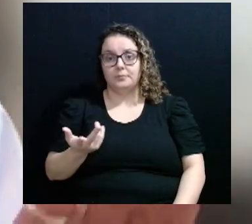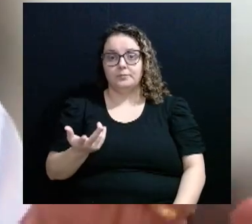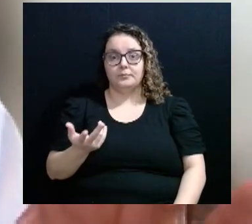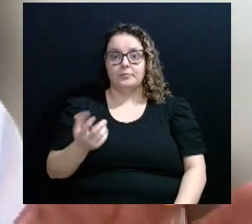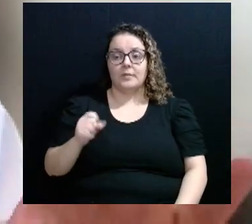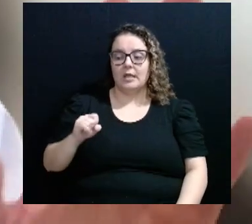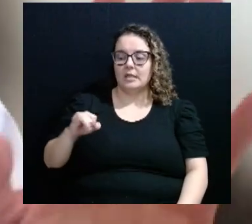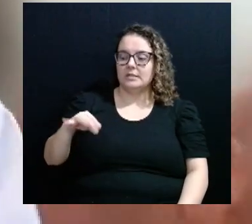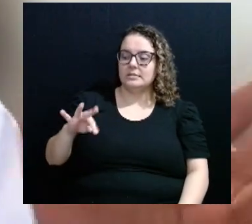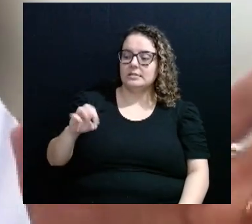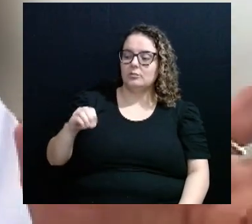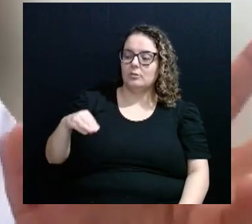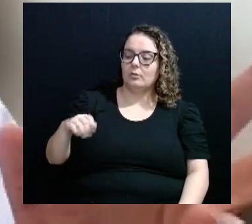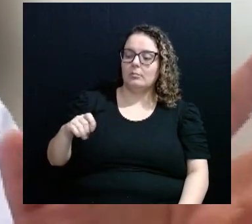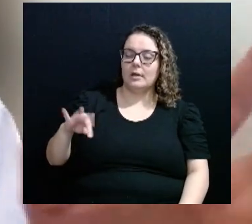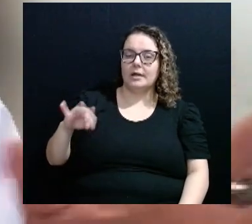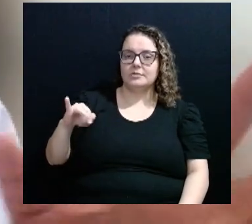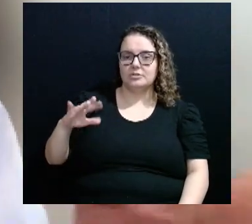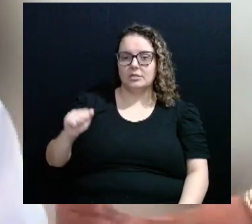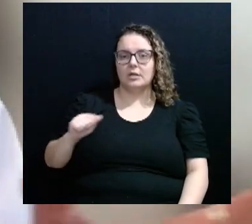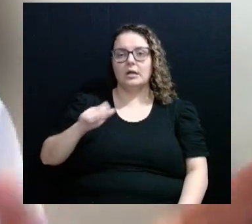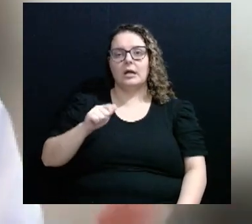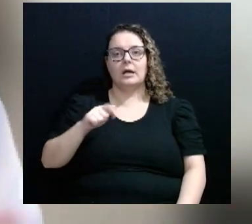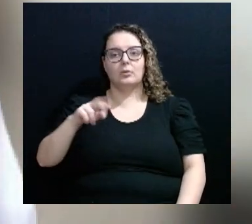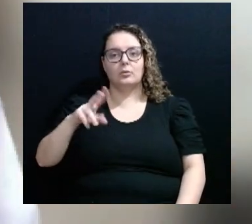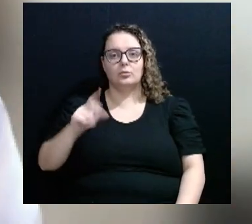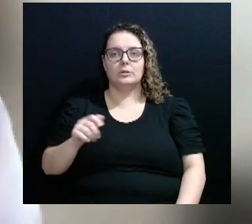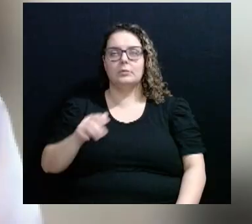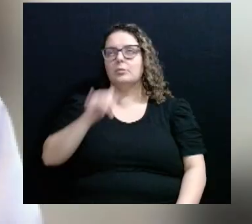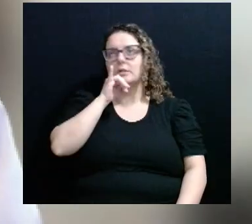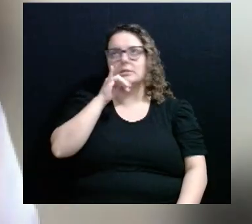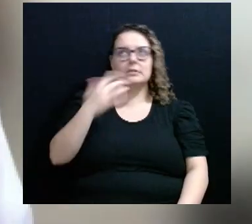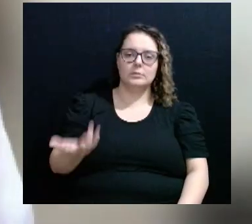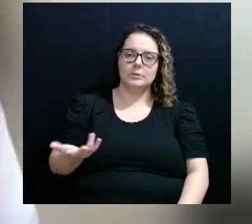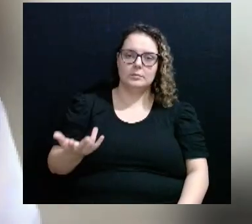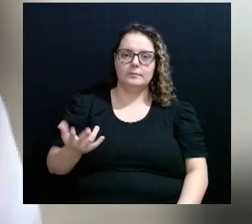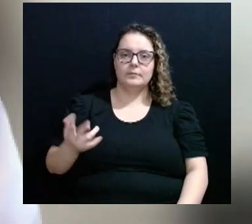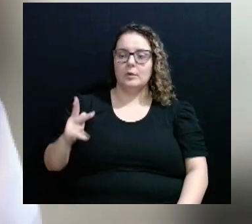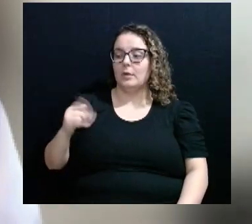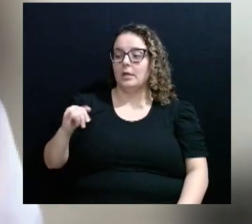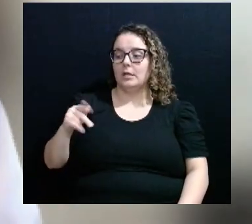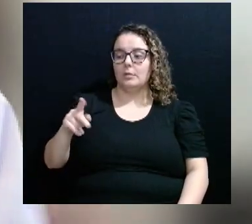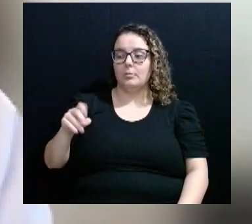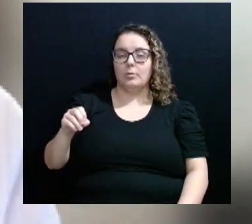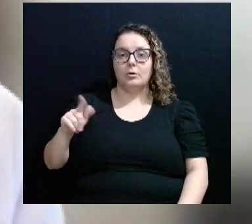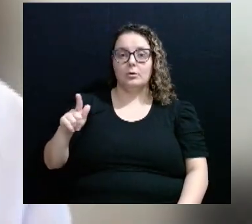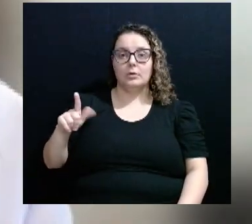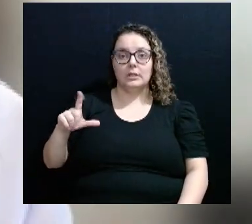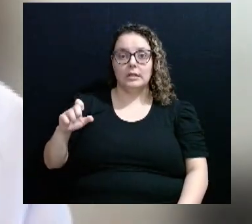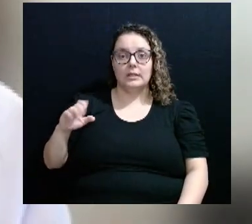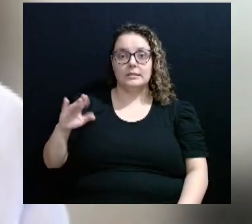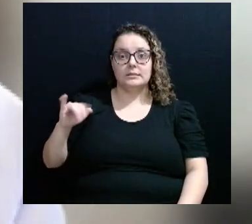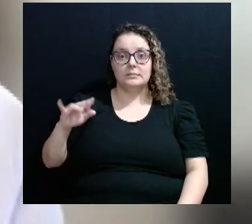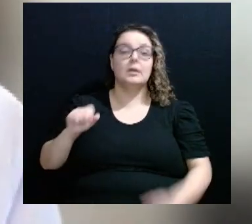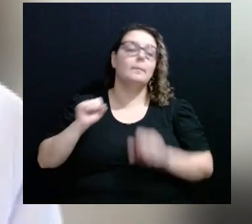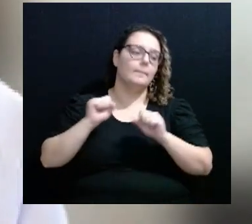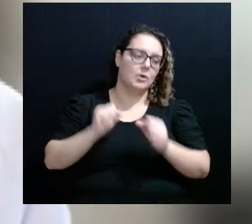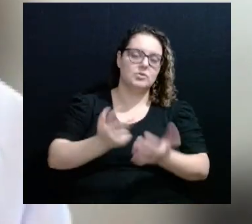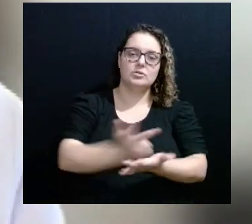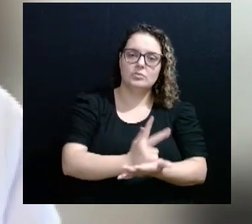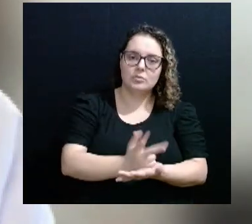chama de sintomática aguda, por exemplo, que acontece se a pessoa tem uma hipoglicemia, ela pode